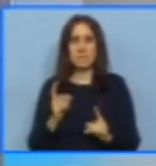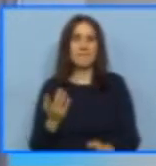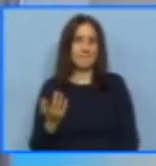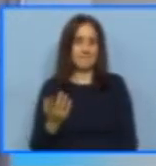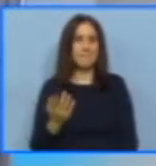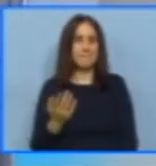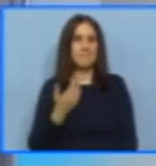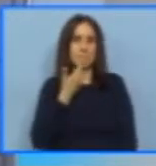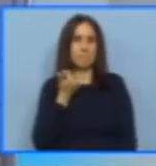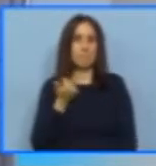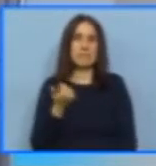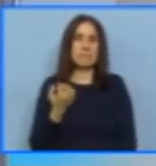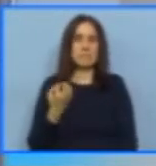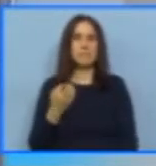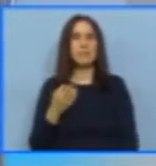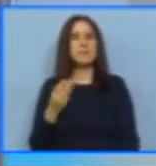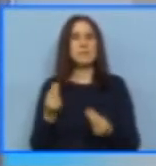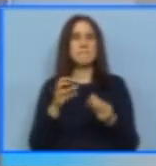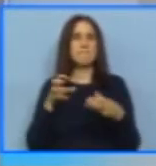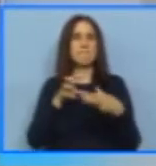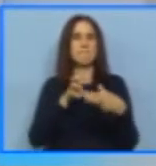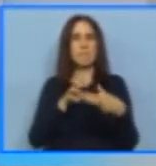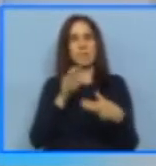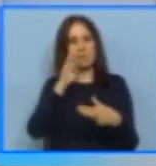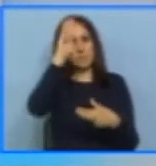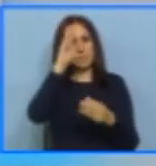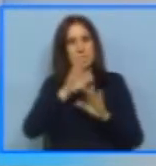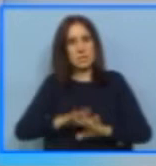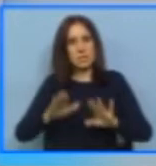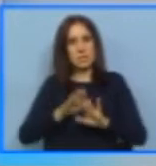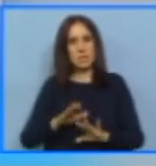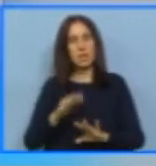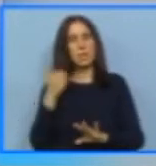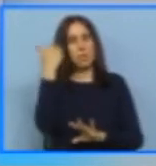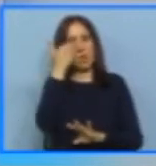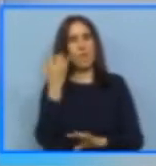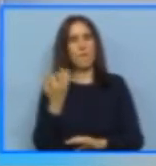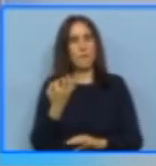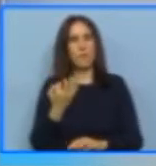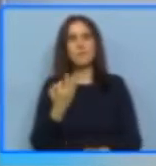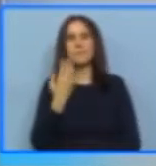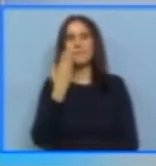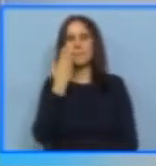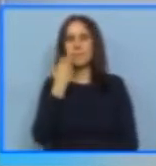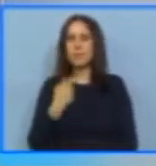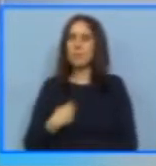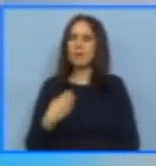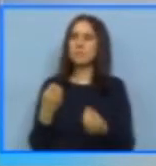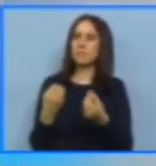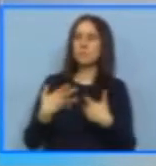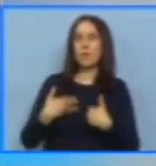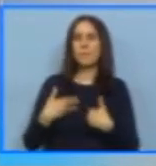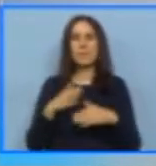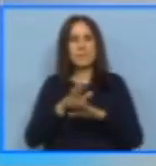imaginar, havia um clima de tensão, mas o Papa estava muito sereno e muito tranquilo, e acho que foi contagiante esta